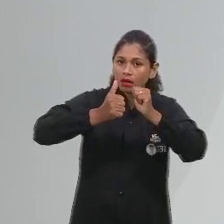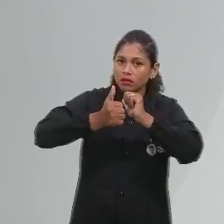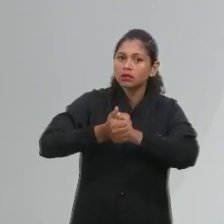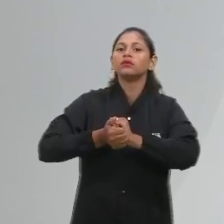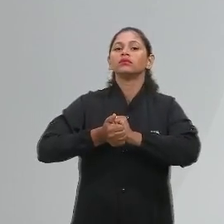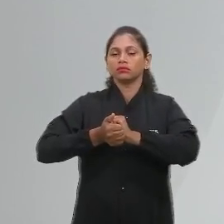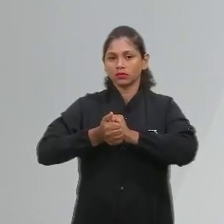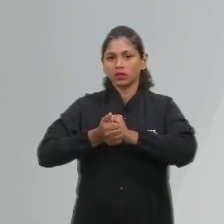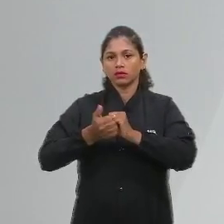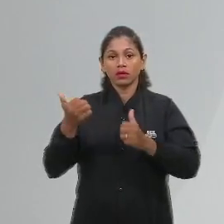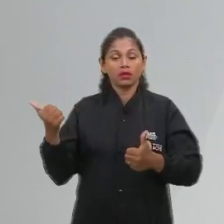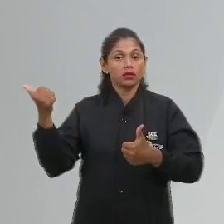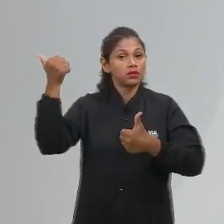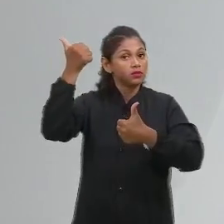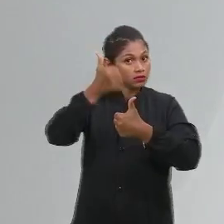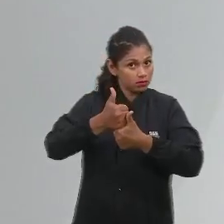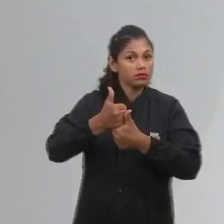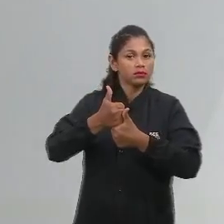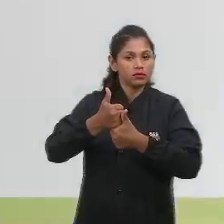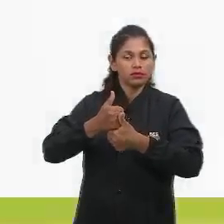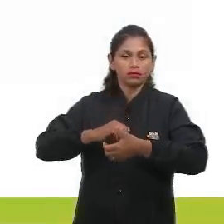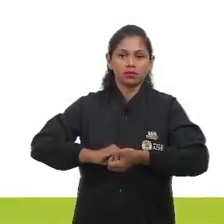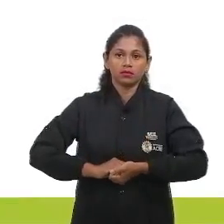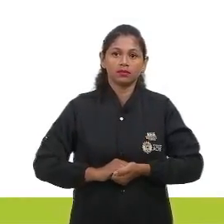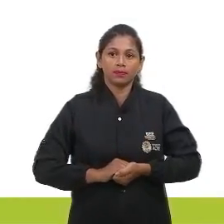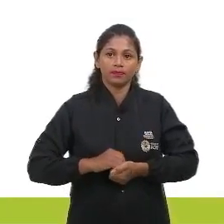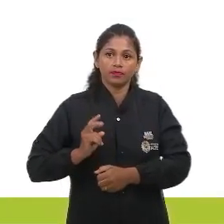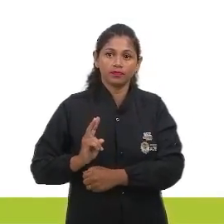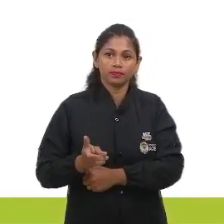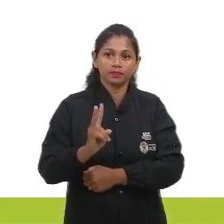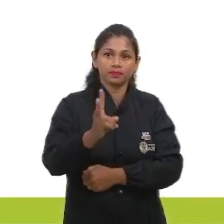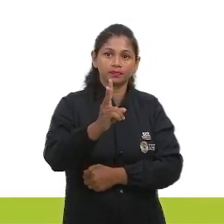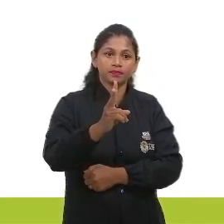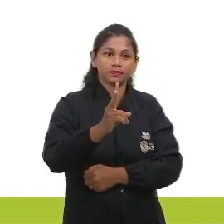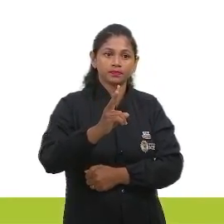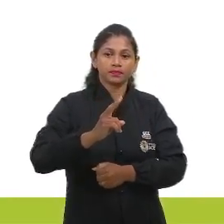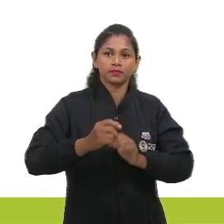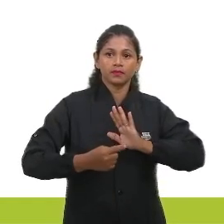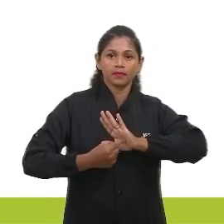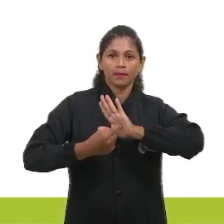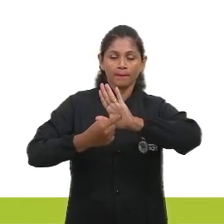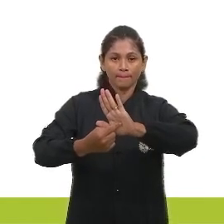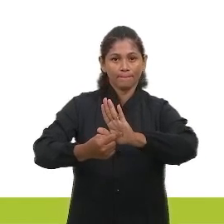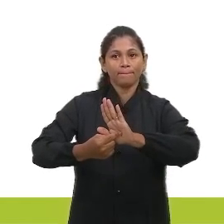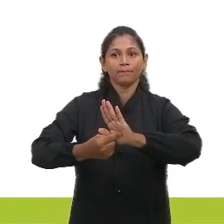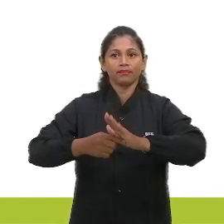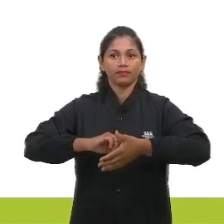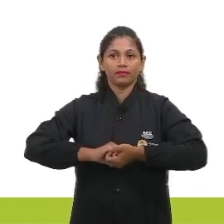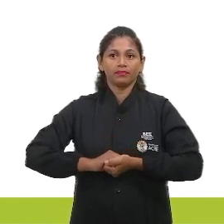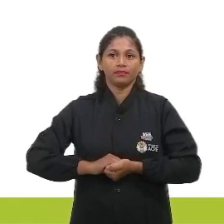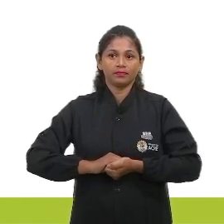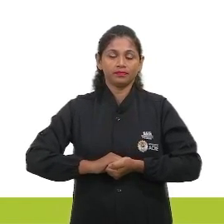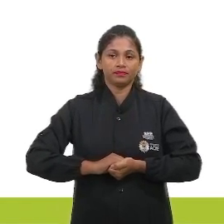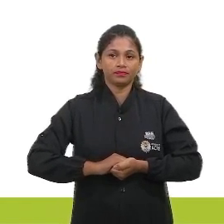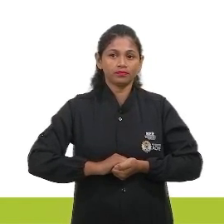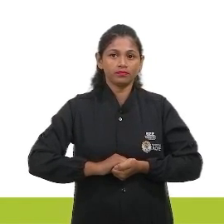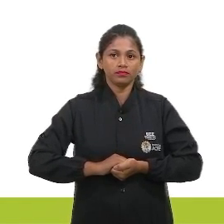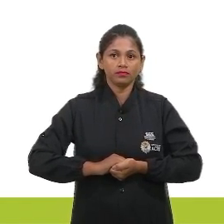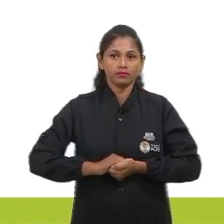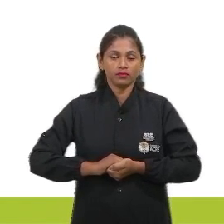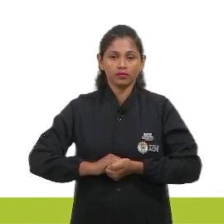mesmo substituída. Vamos avançar e agora eu mostro a todos vocês e é